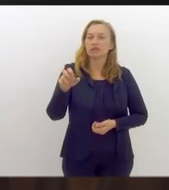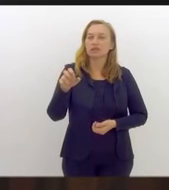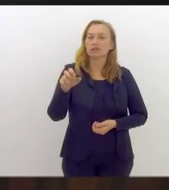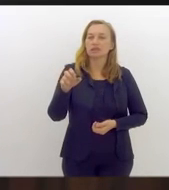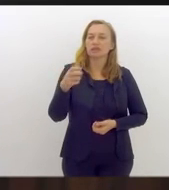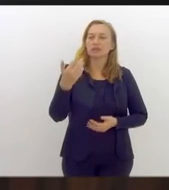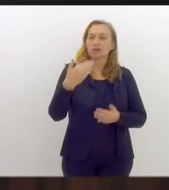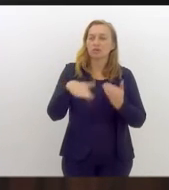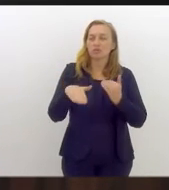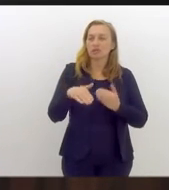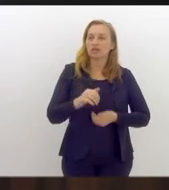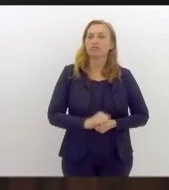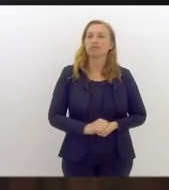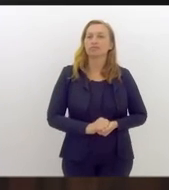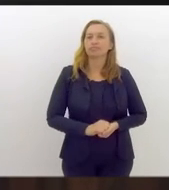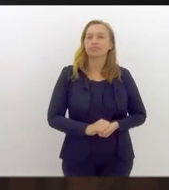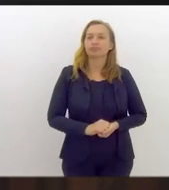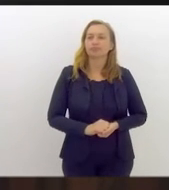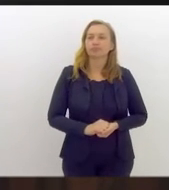contrário.